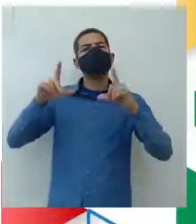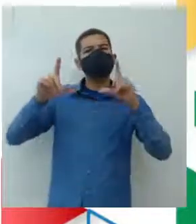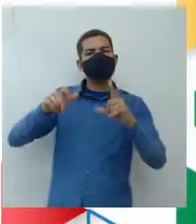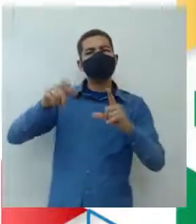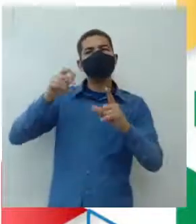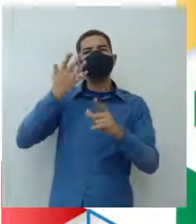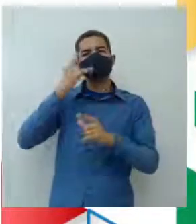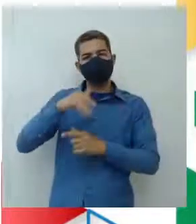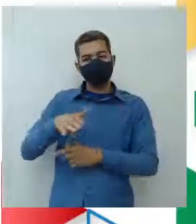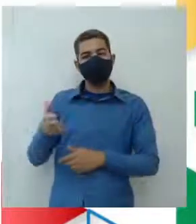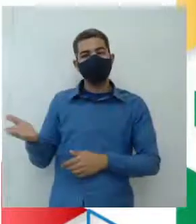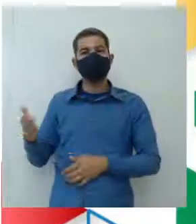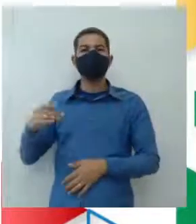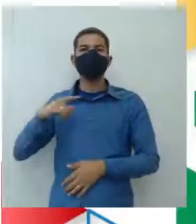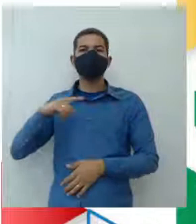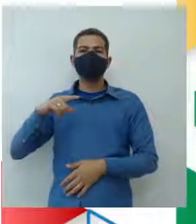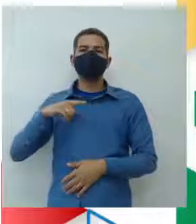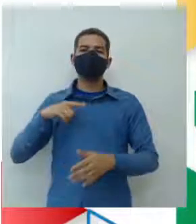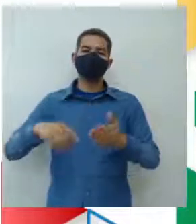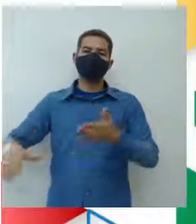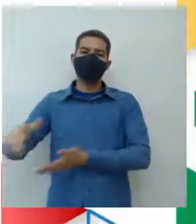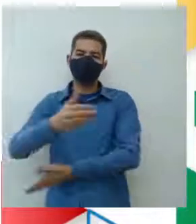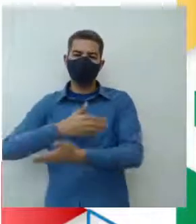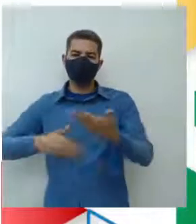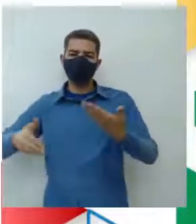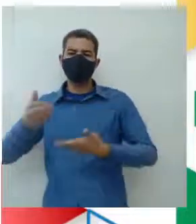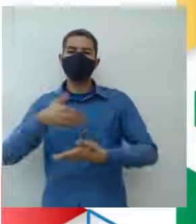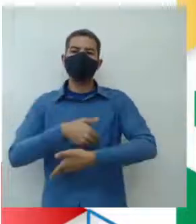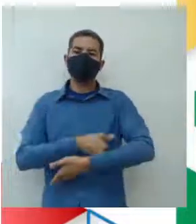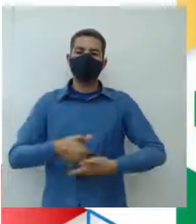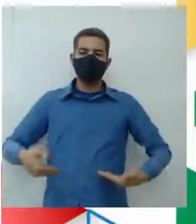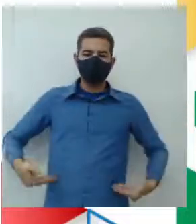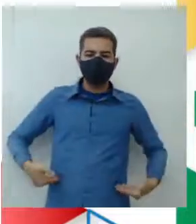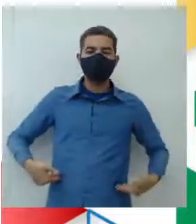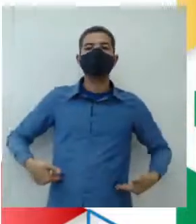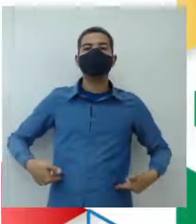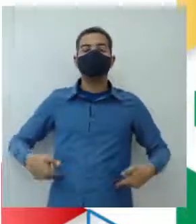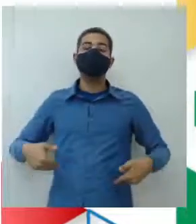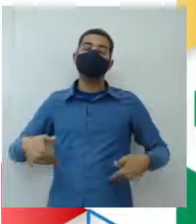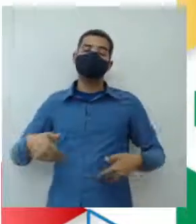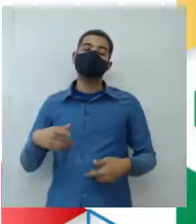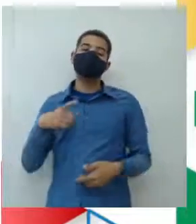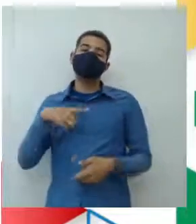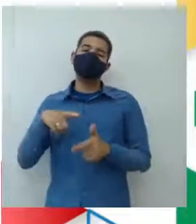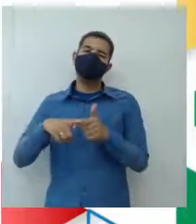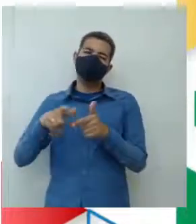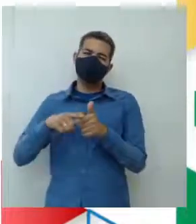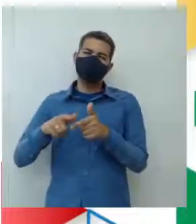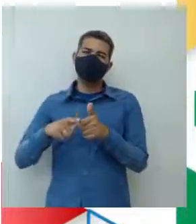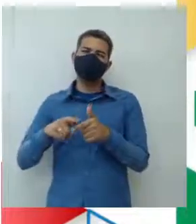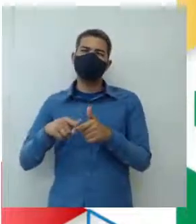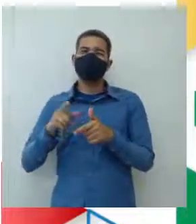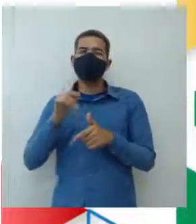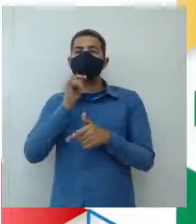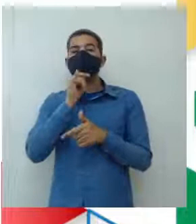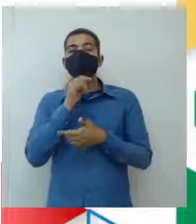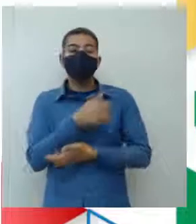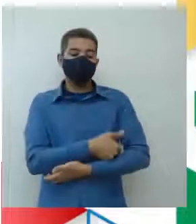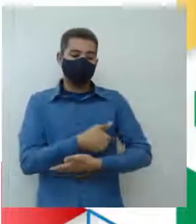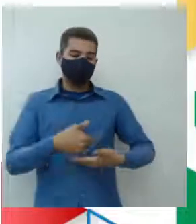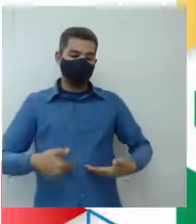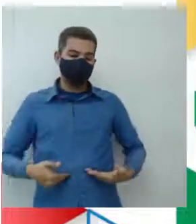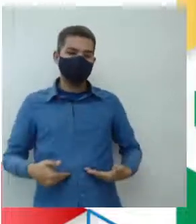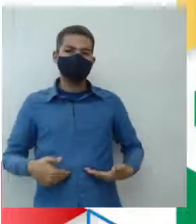sendo relacionada diretamente com a questão da fome, com a questão nutricional, tá? Então quando se fala de fome não é só aquela que a gente